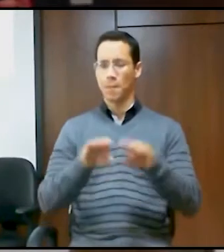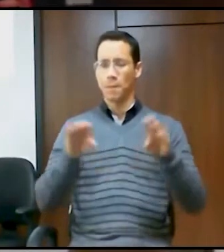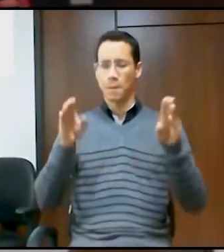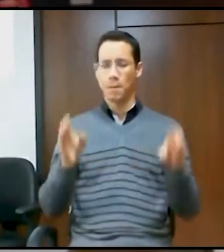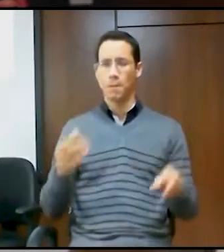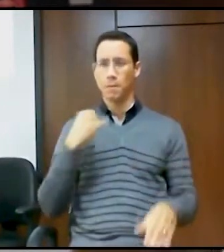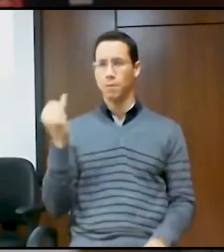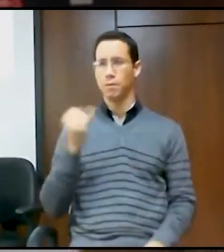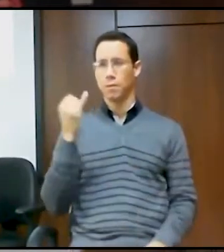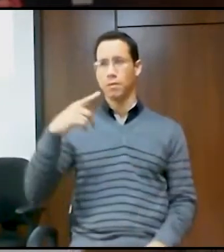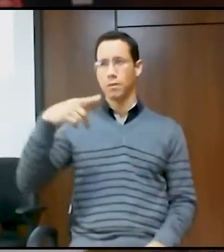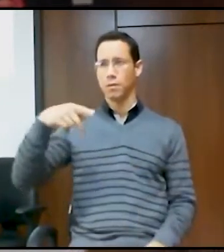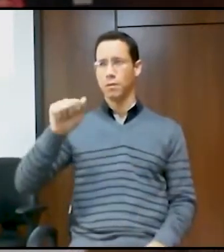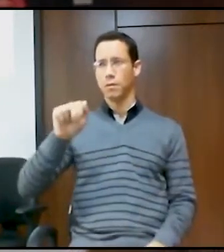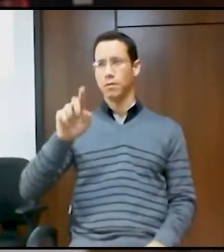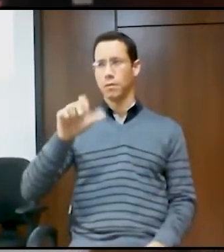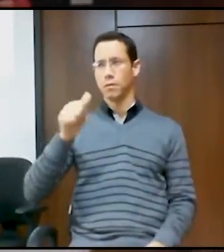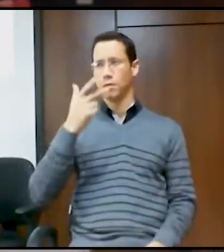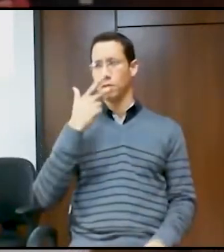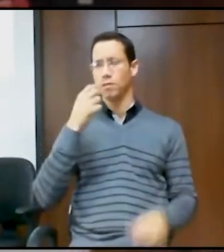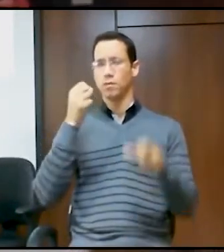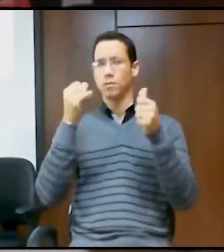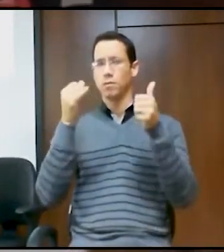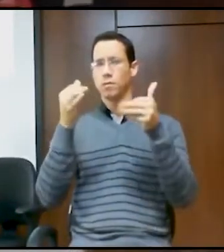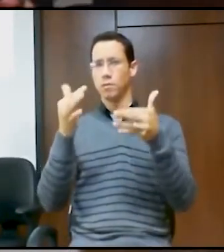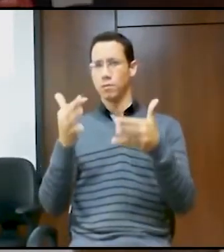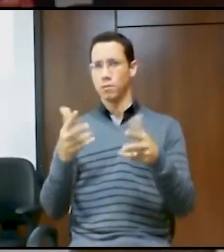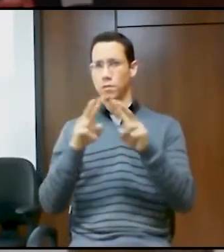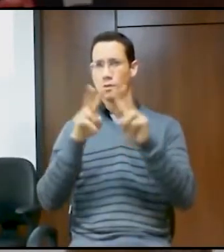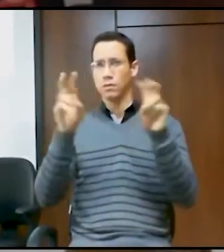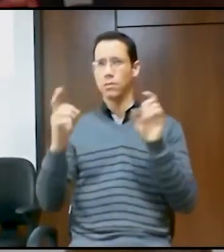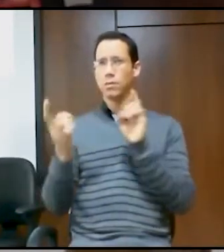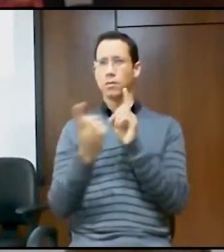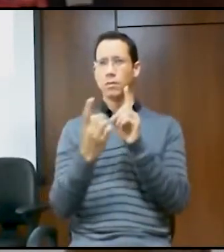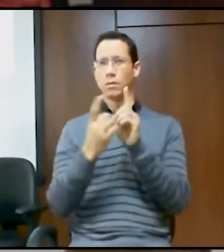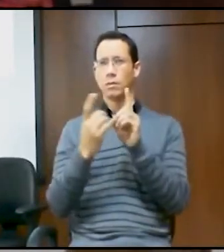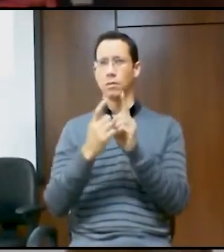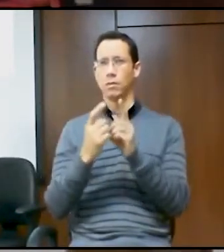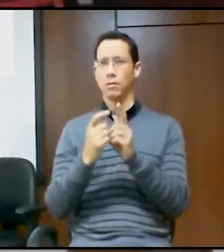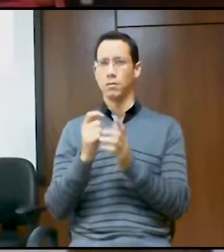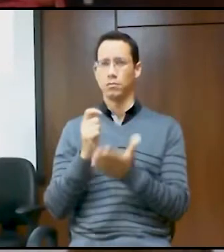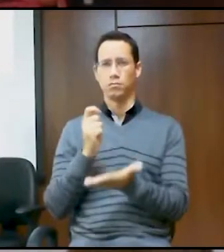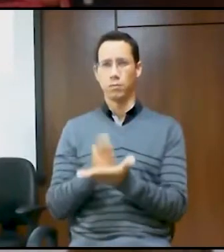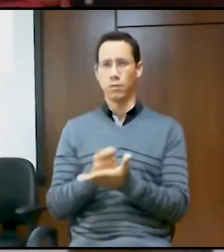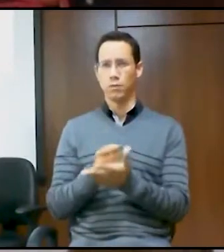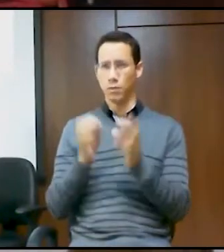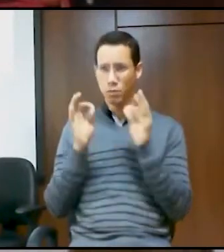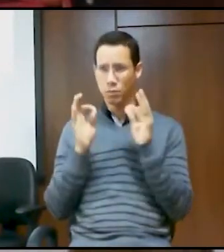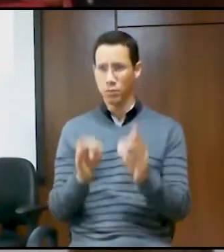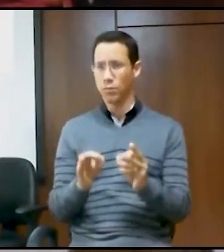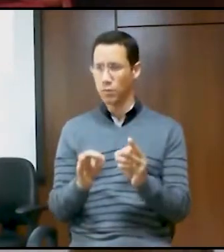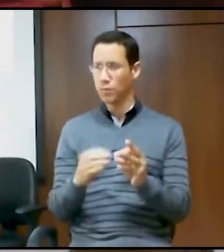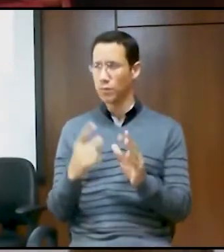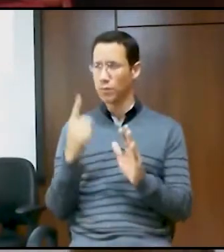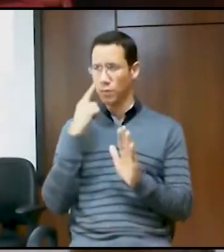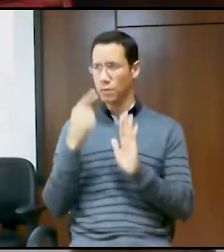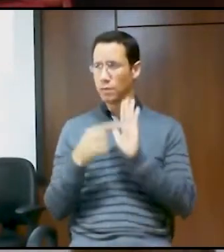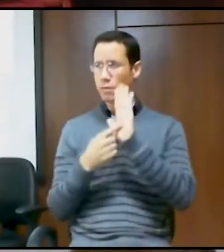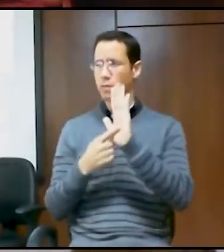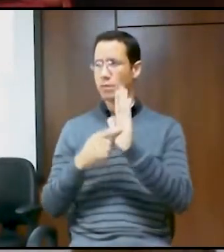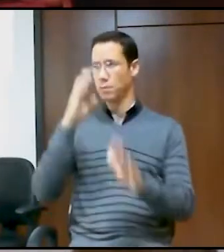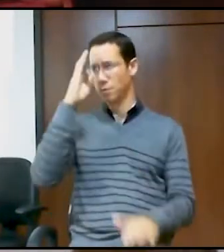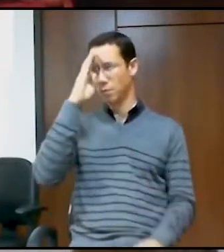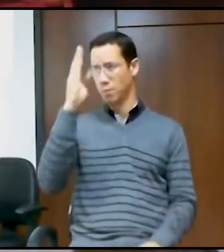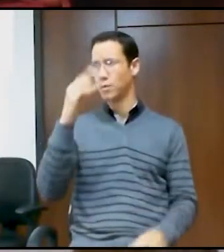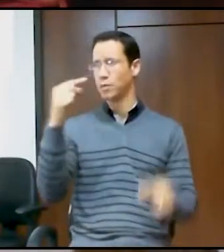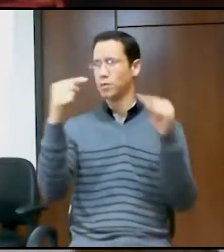que foi importante a Paula falar antes bastante sobre a questão do atendimento definitivo, que agora está sendo colocado principalmente em